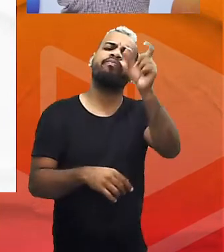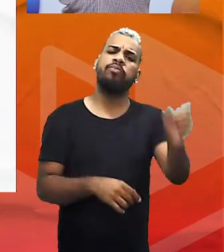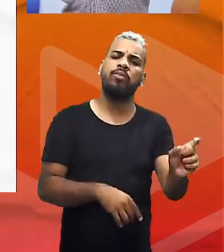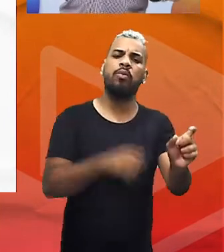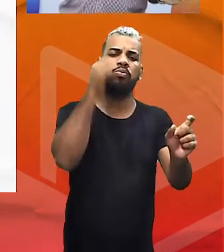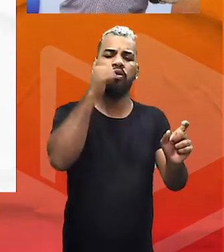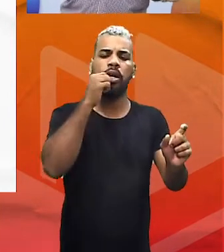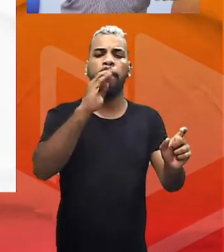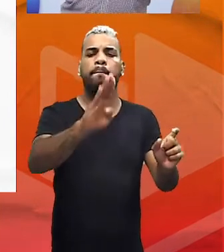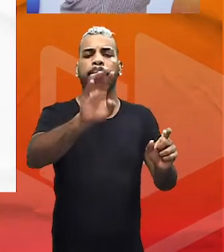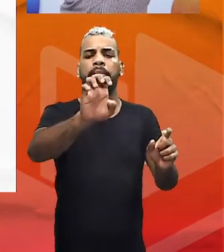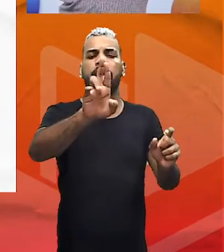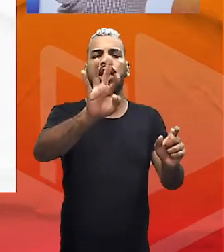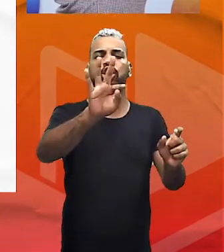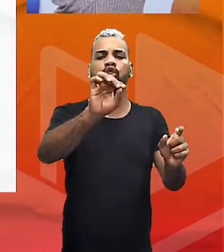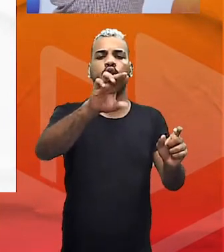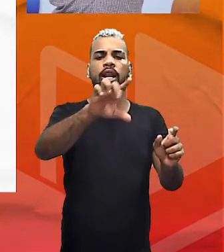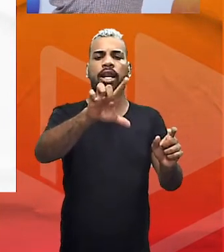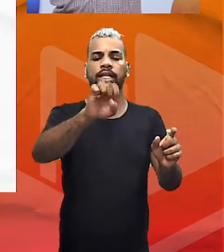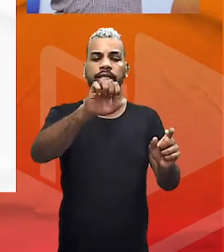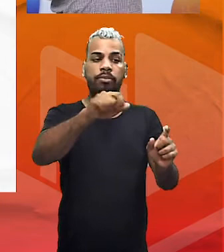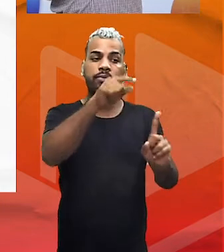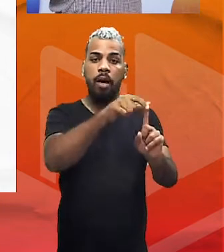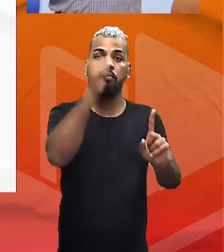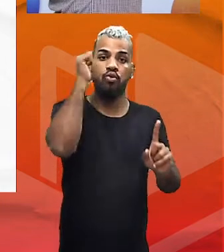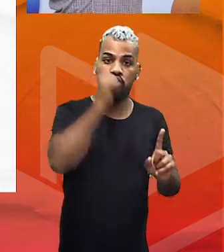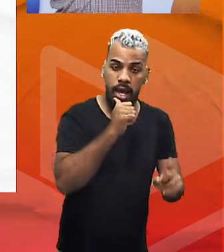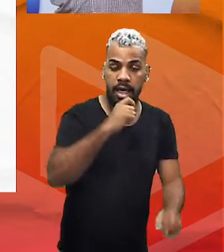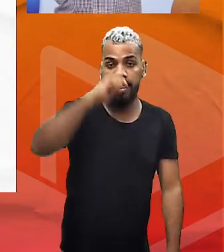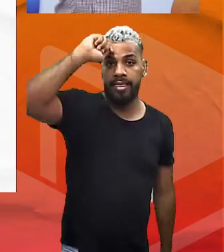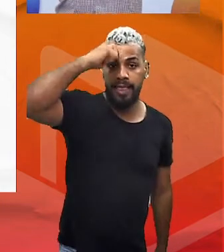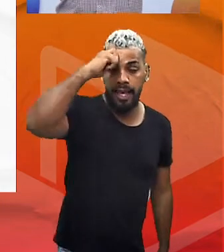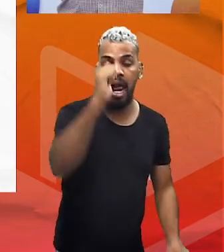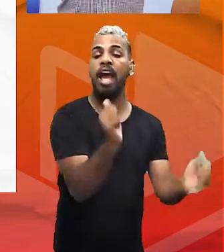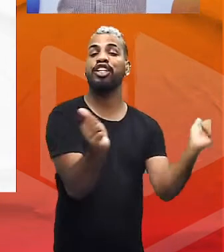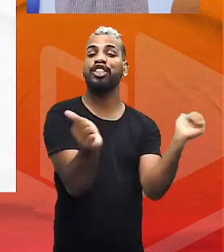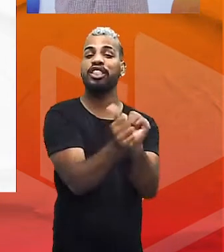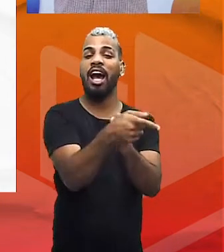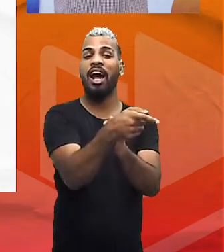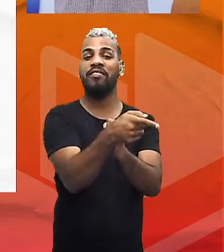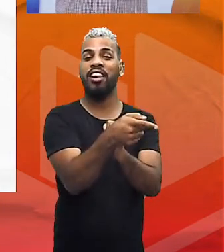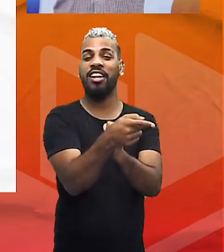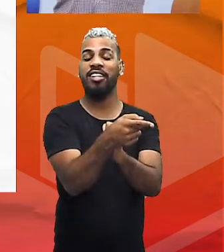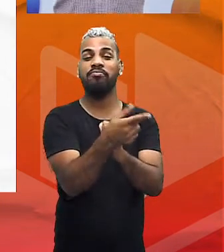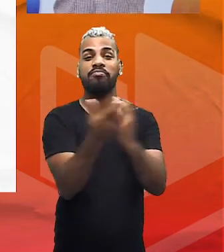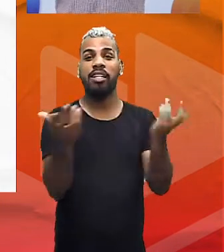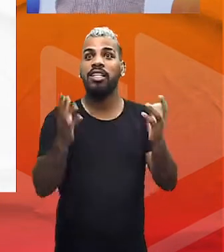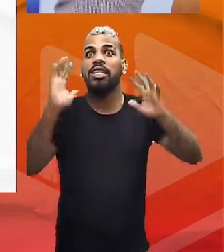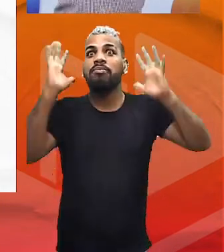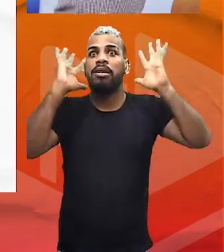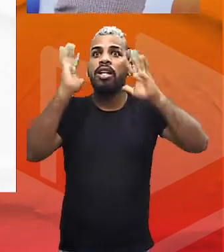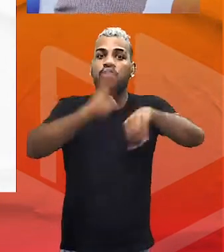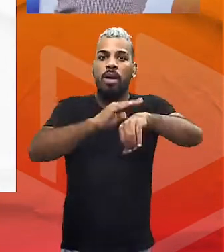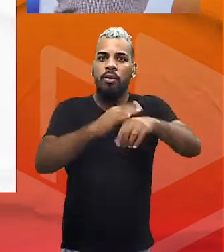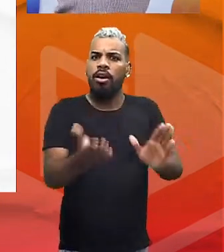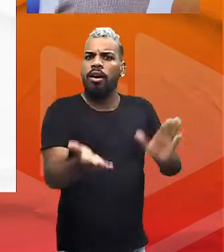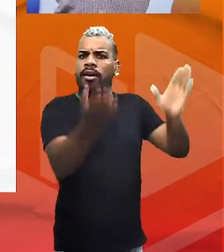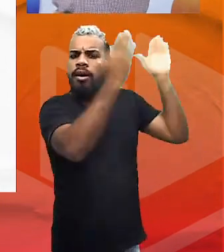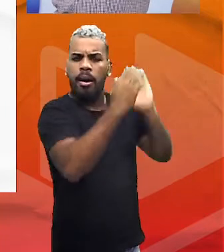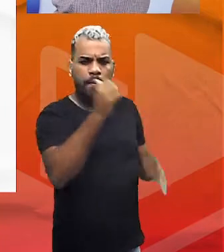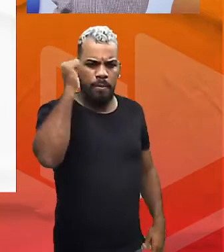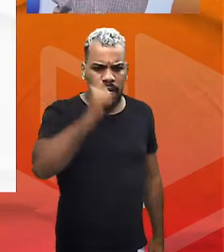ser mulher, é negra e escrava, o que não poderia nunca se imaginar que naquela época que uma